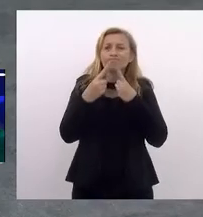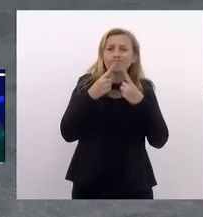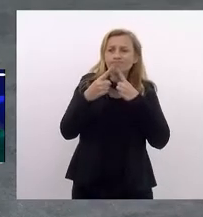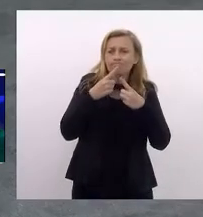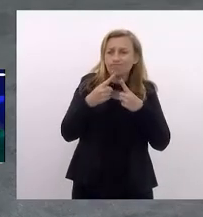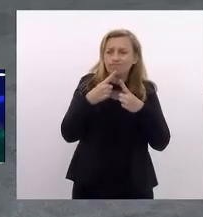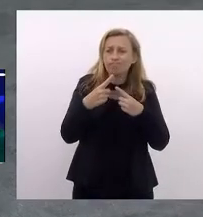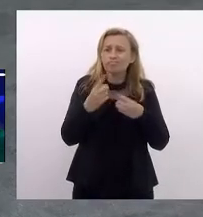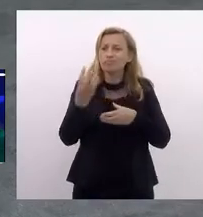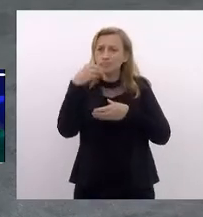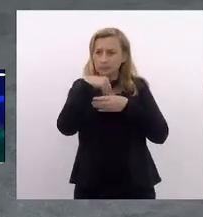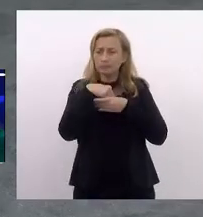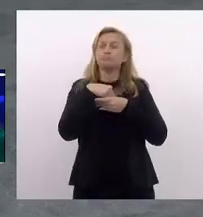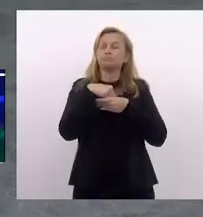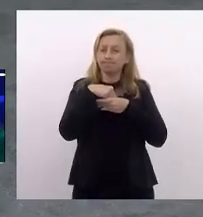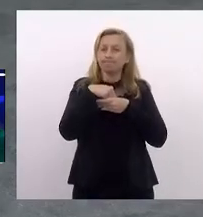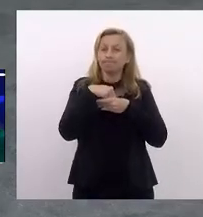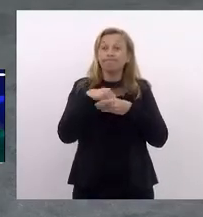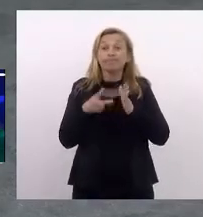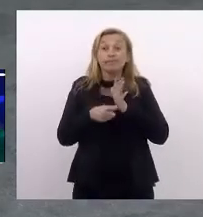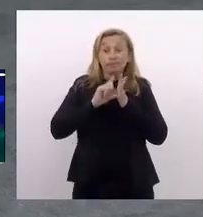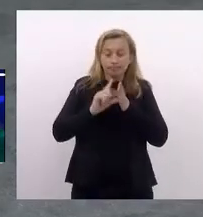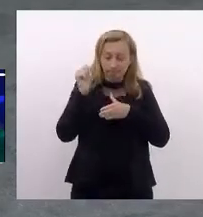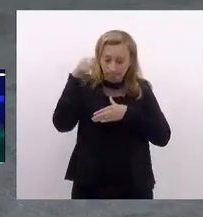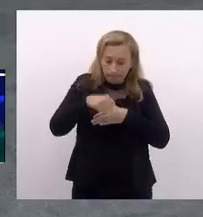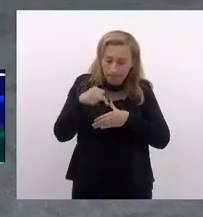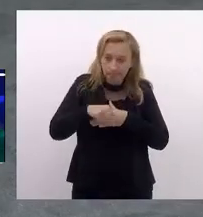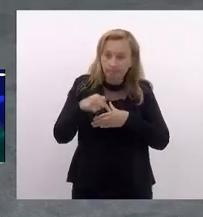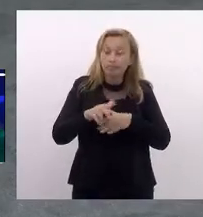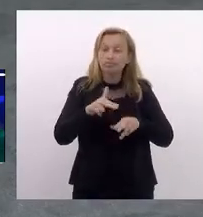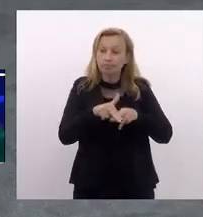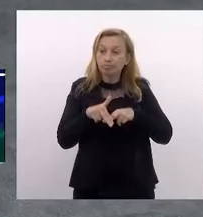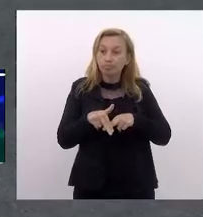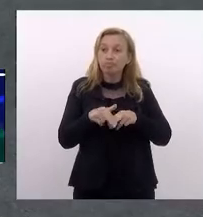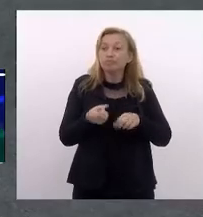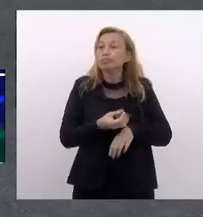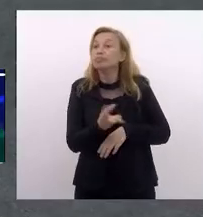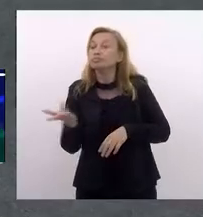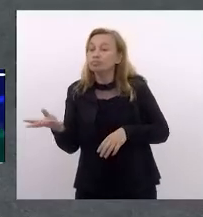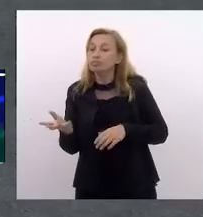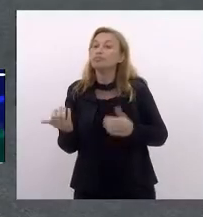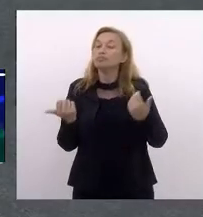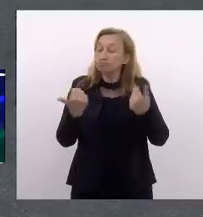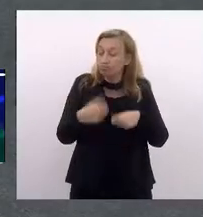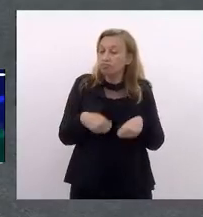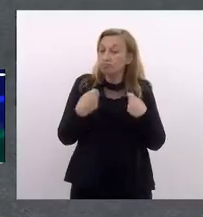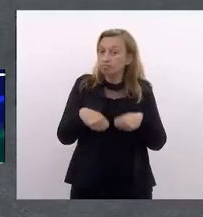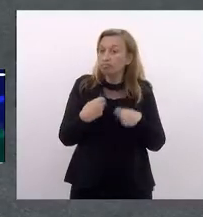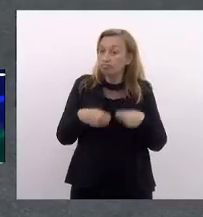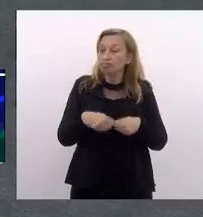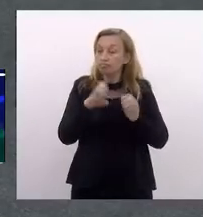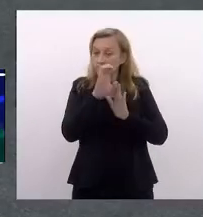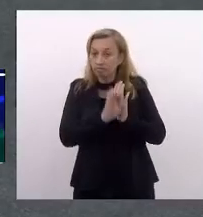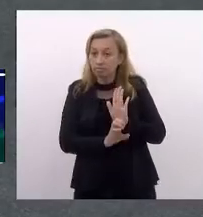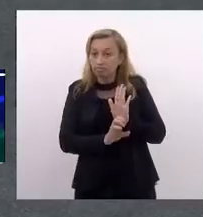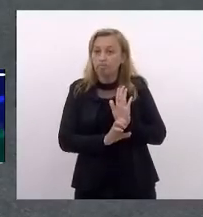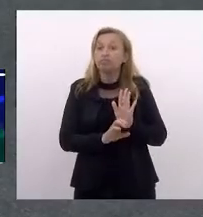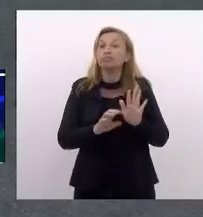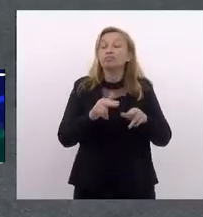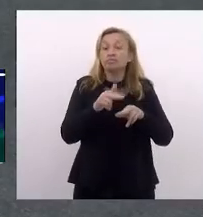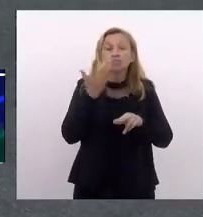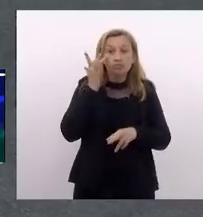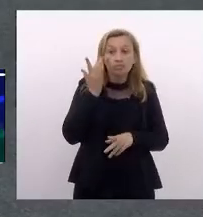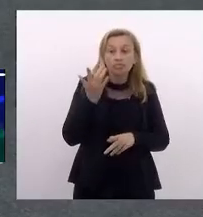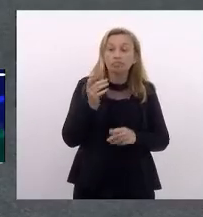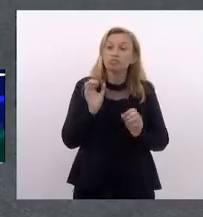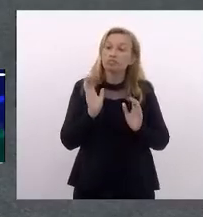debatido internamente antes de vir para casa por isso essa quantidade expressiva de emendas Então